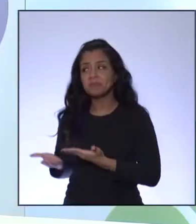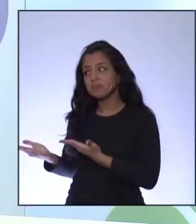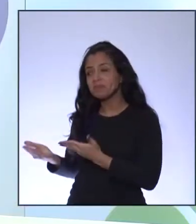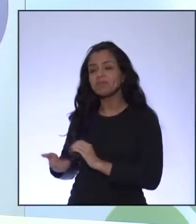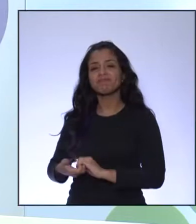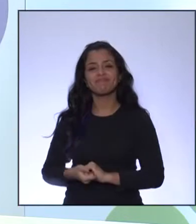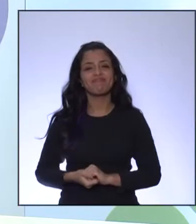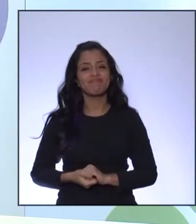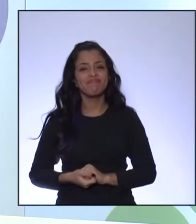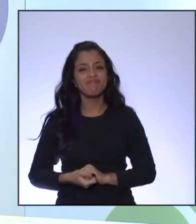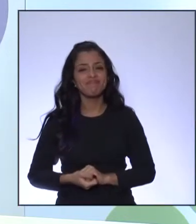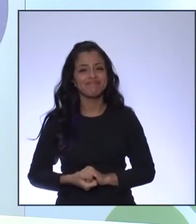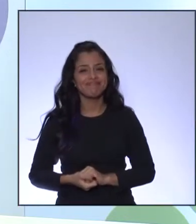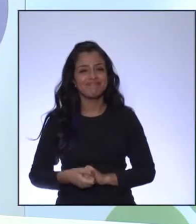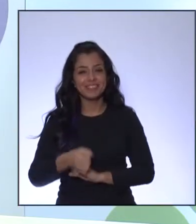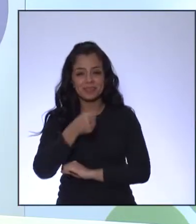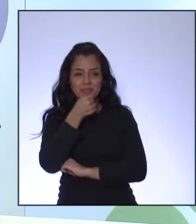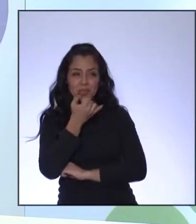Boa tarde.